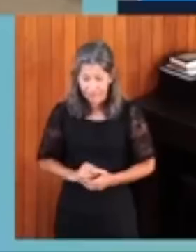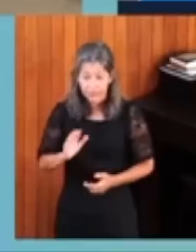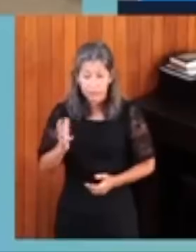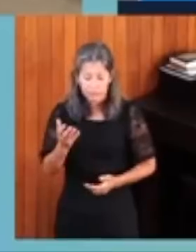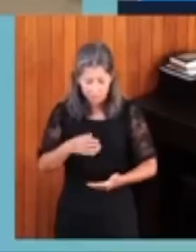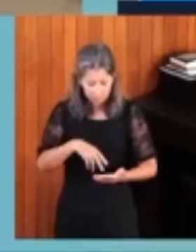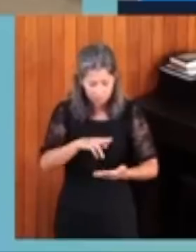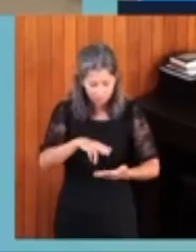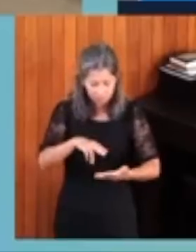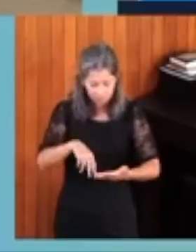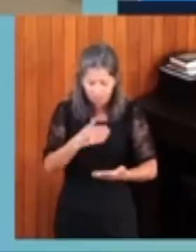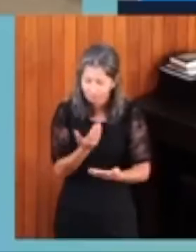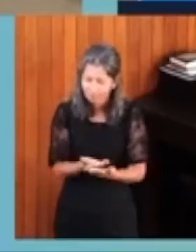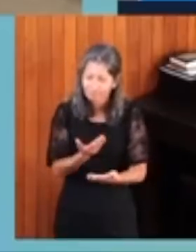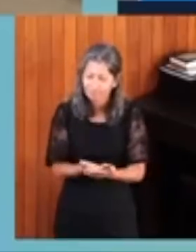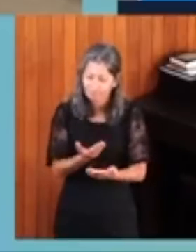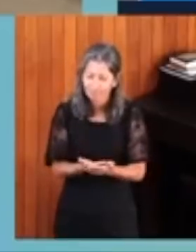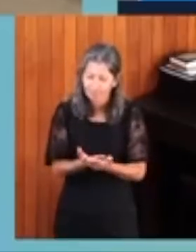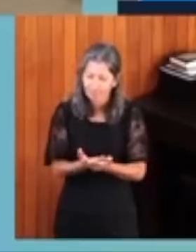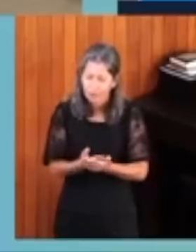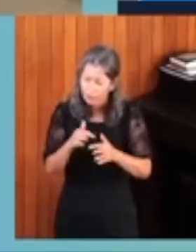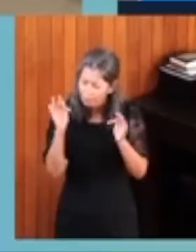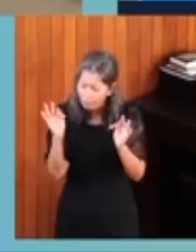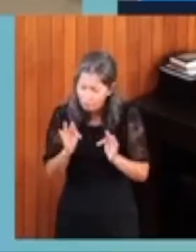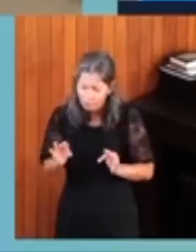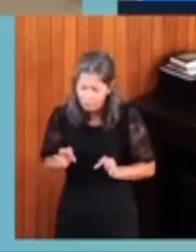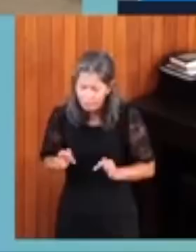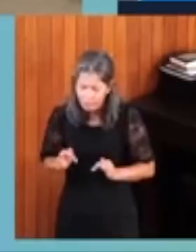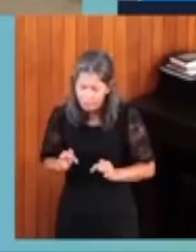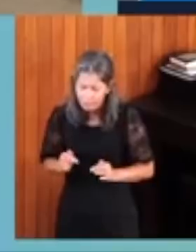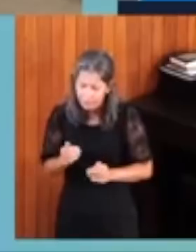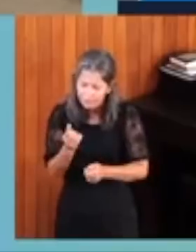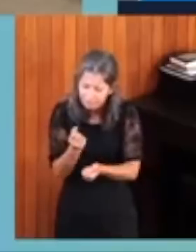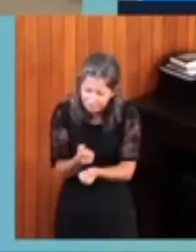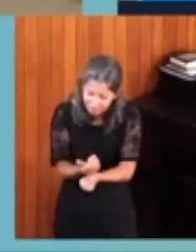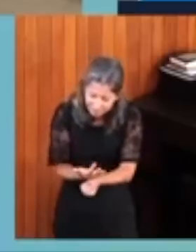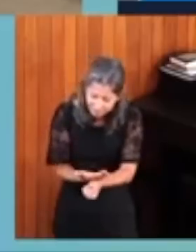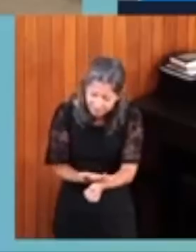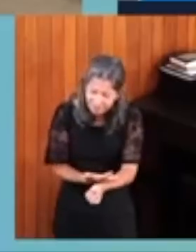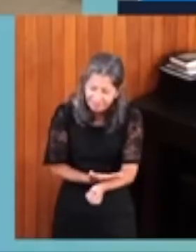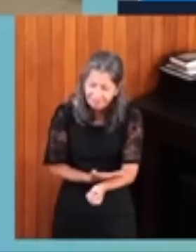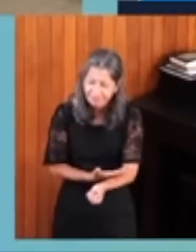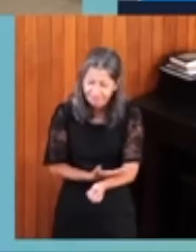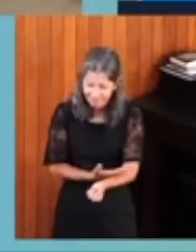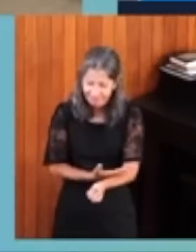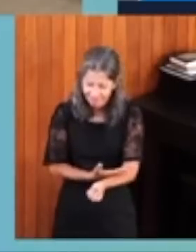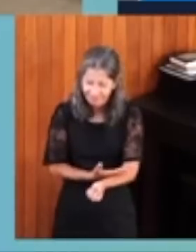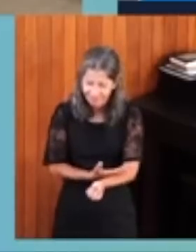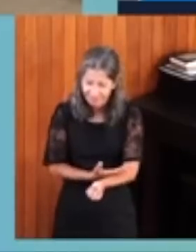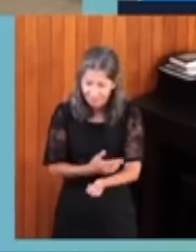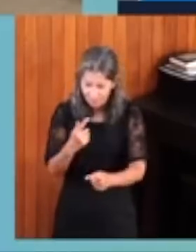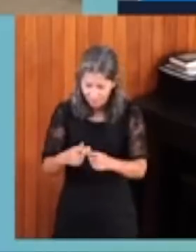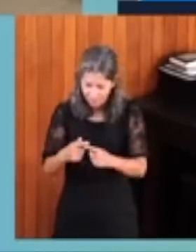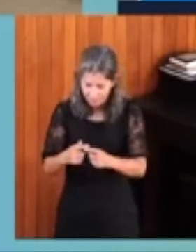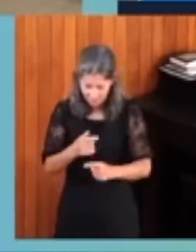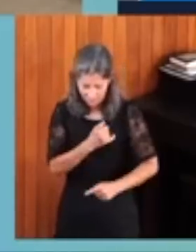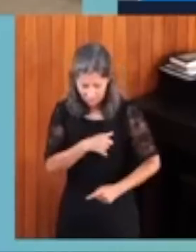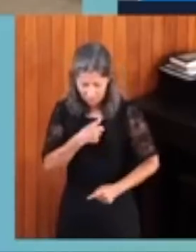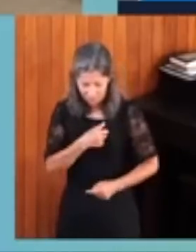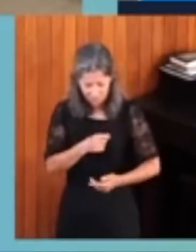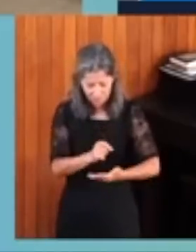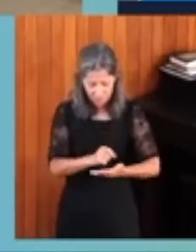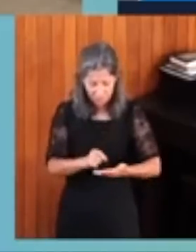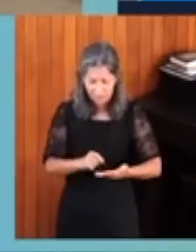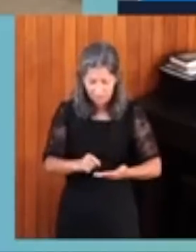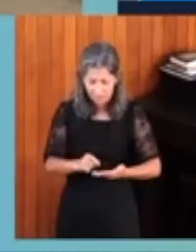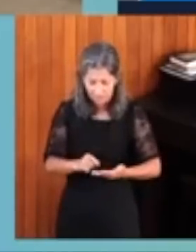muito feliz e até emocionado, porque esse livro que Deus inspirou João a escrever transformou a nossa vida. E eu espero que ele